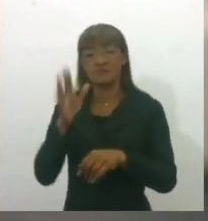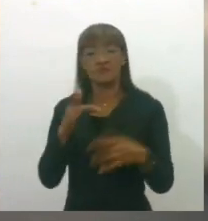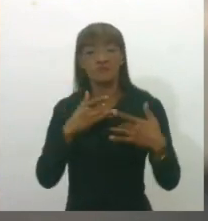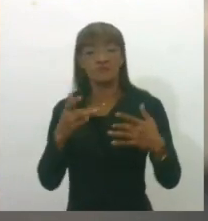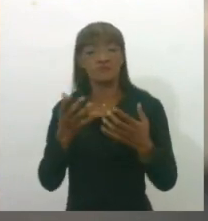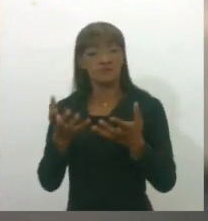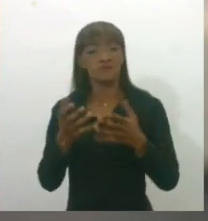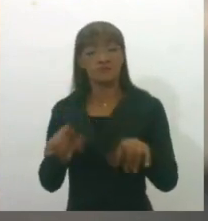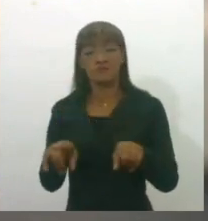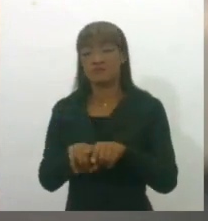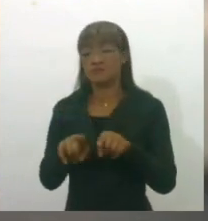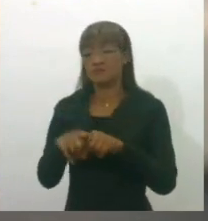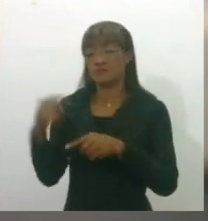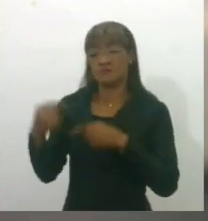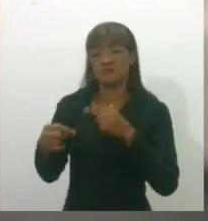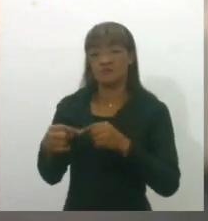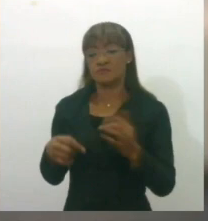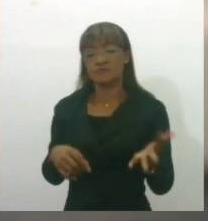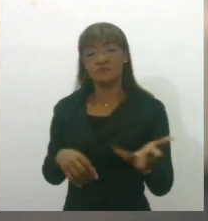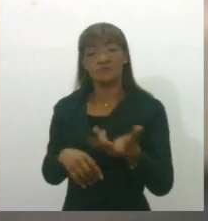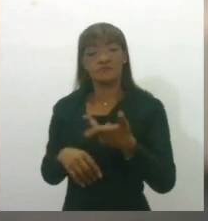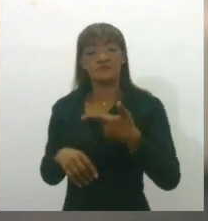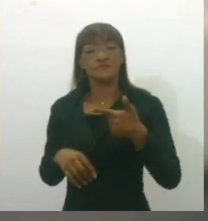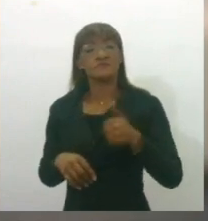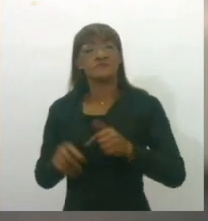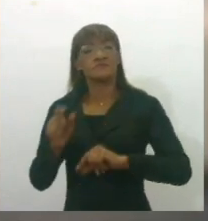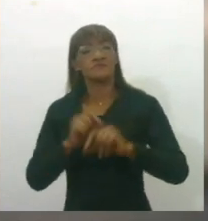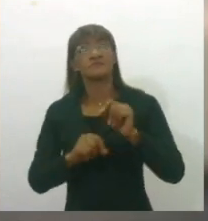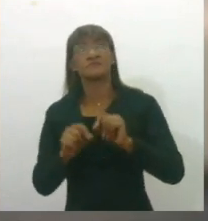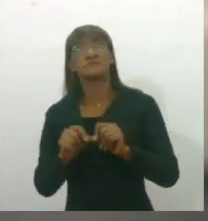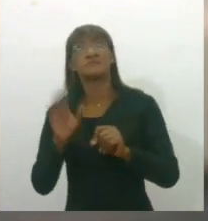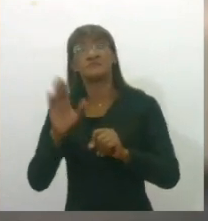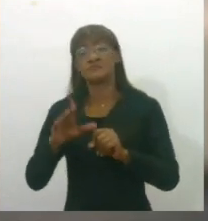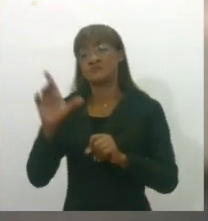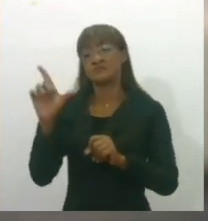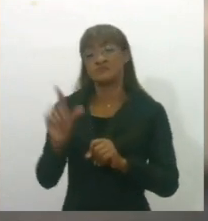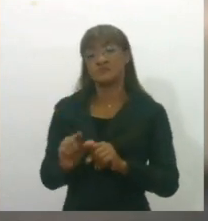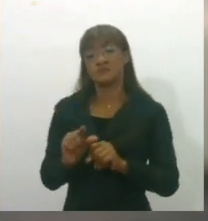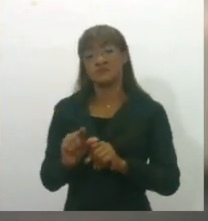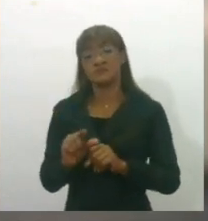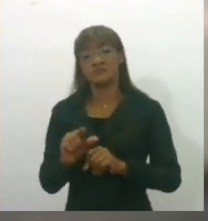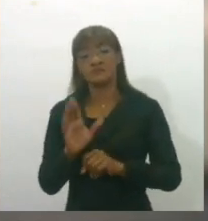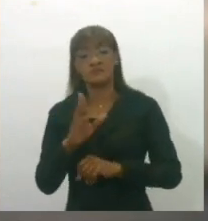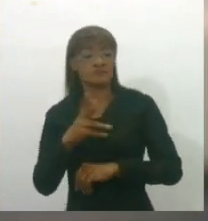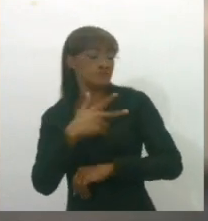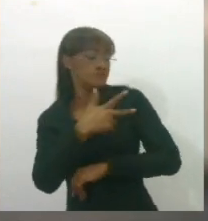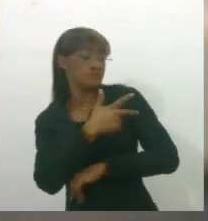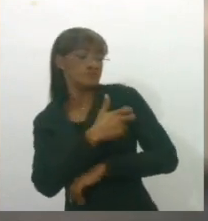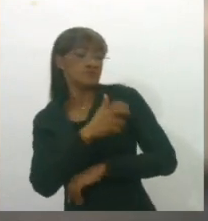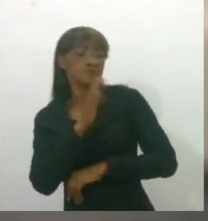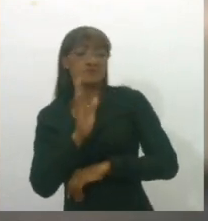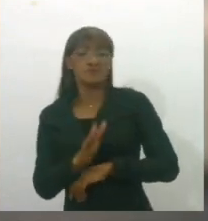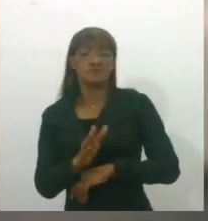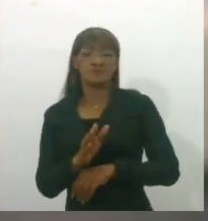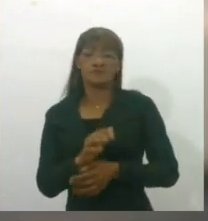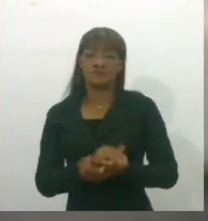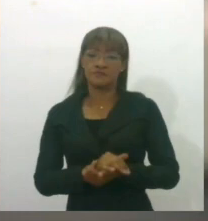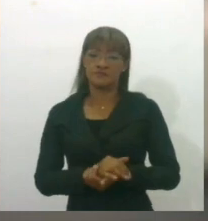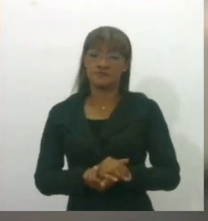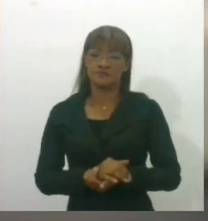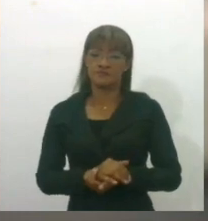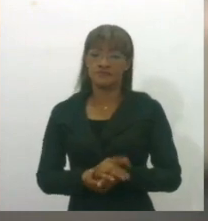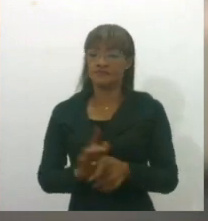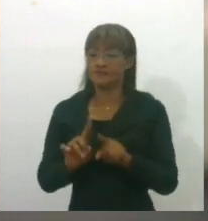formas de minimizar essa redução que é visível, né, da quantidade de doadores, mas o principal, repito,